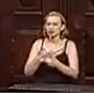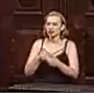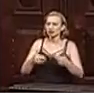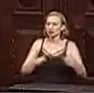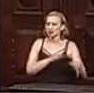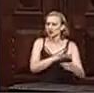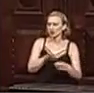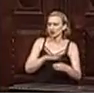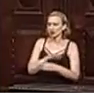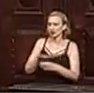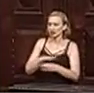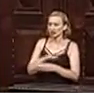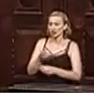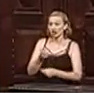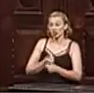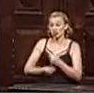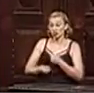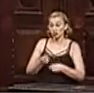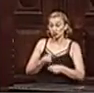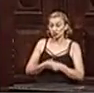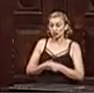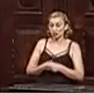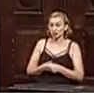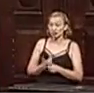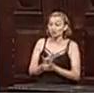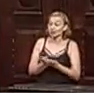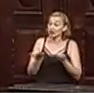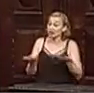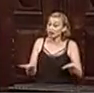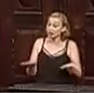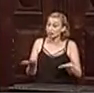setores da economia acumulando perdas